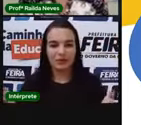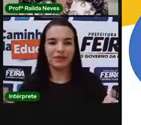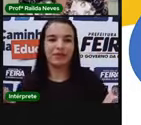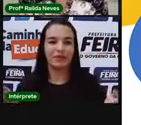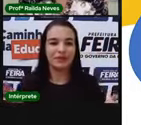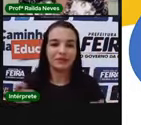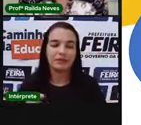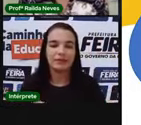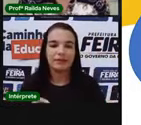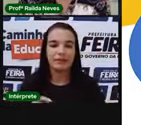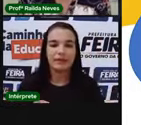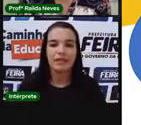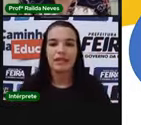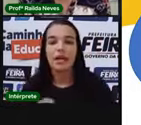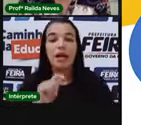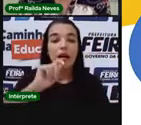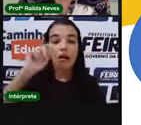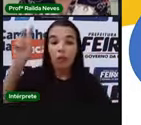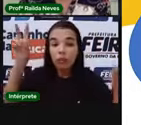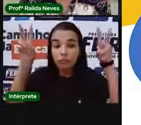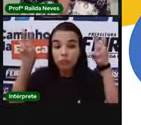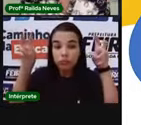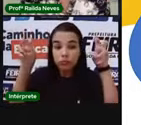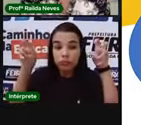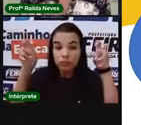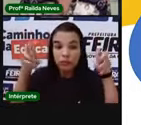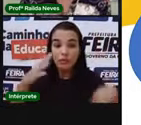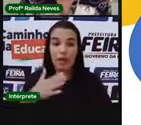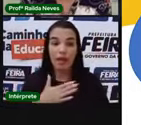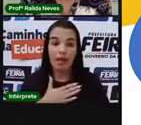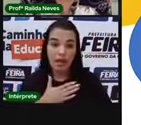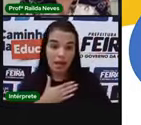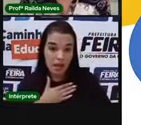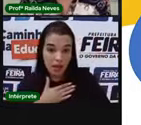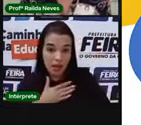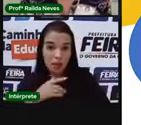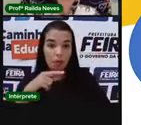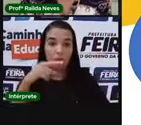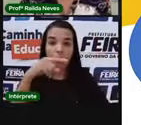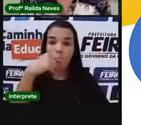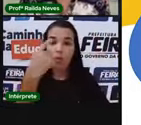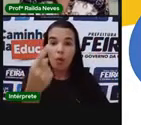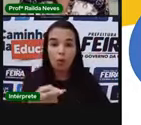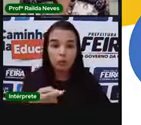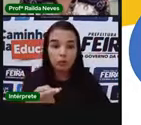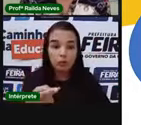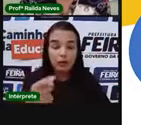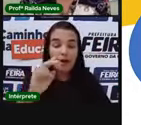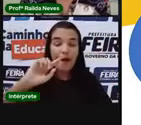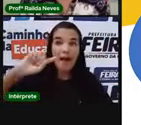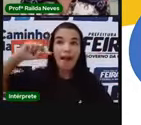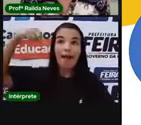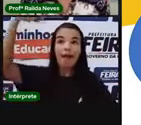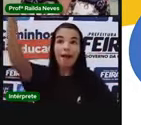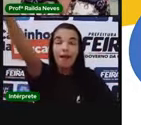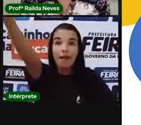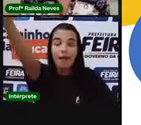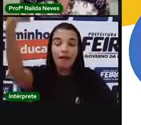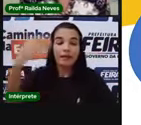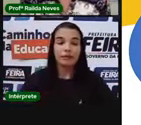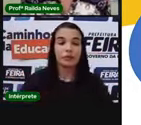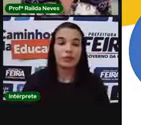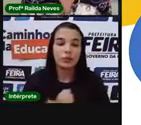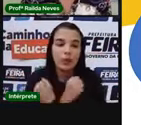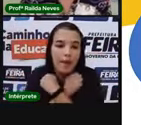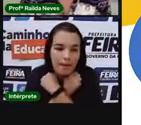o Outro, para além do abraço. Nós gostamos do encontro, do afeto, do abraço, da